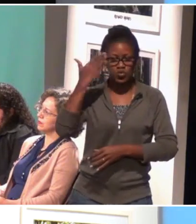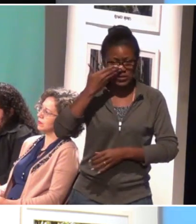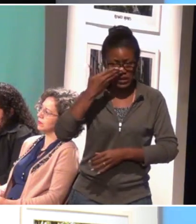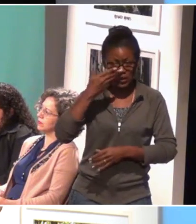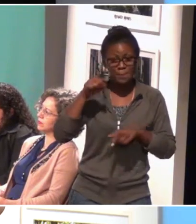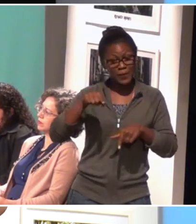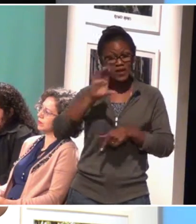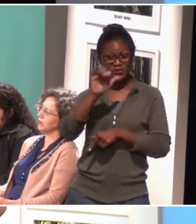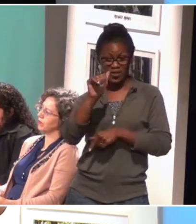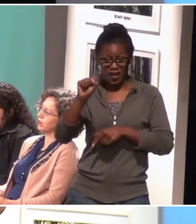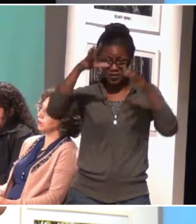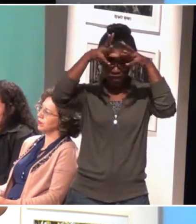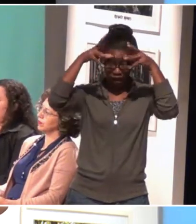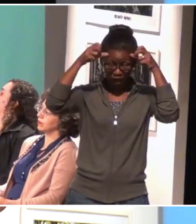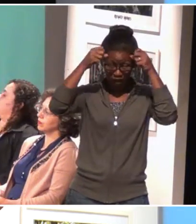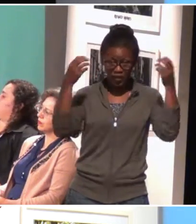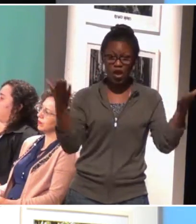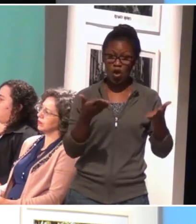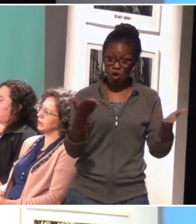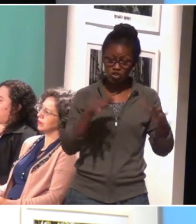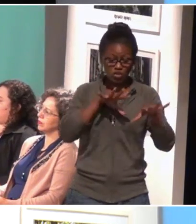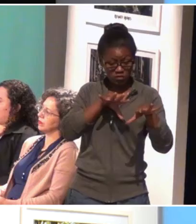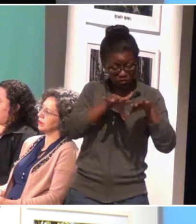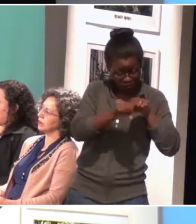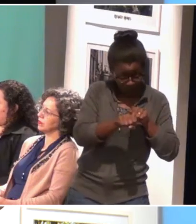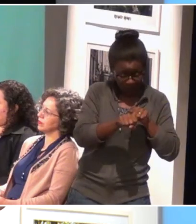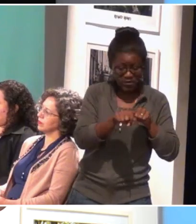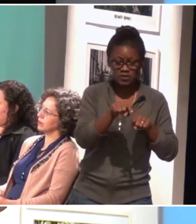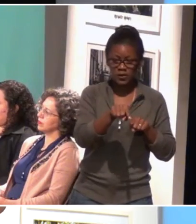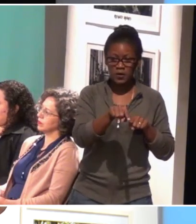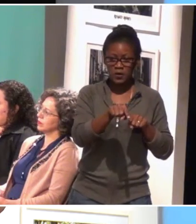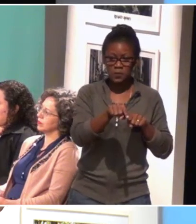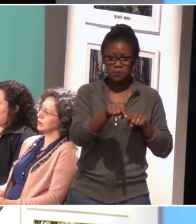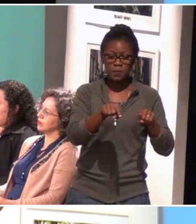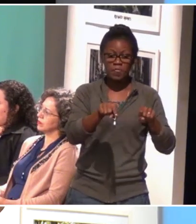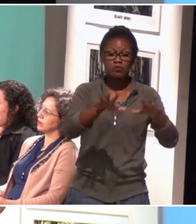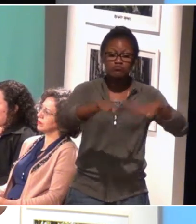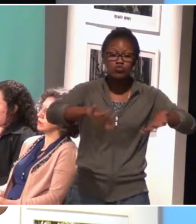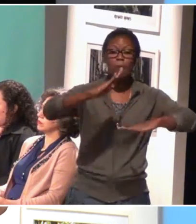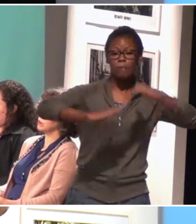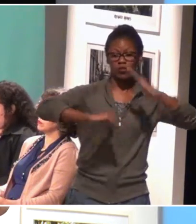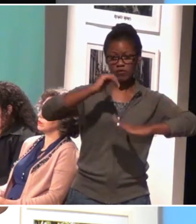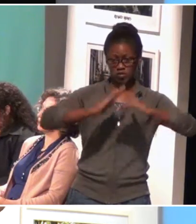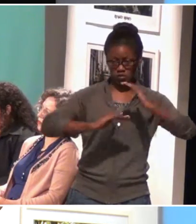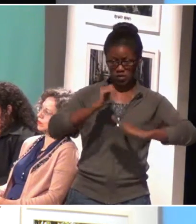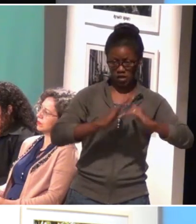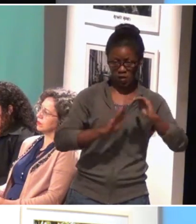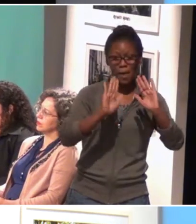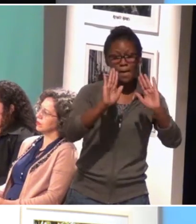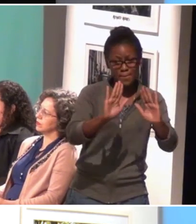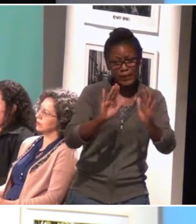CAIS Acre, enquanto hoje trabalha com a questão da formação do público profissional, nós temos essa